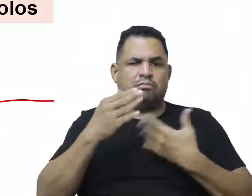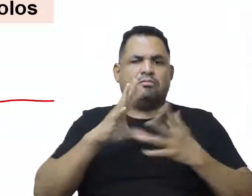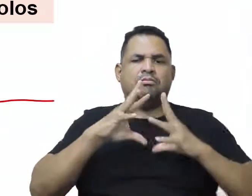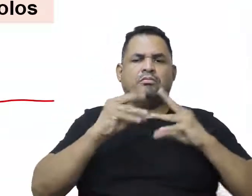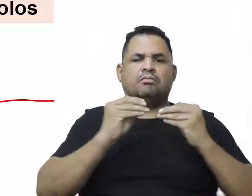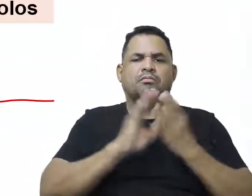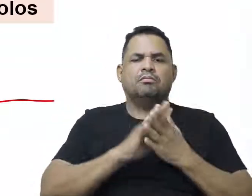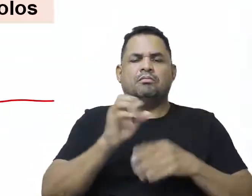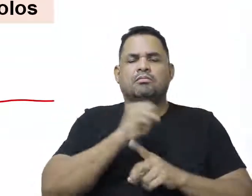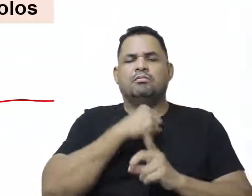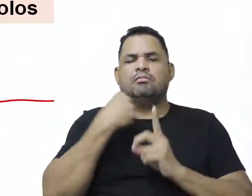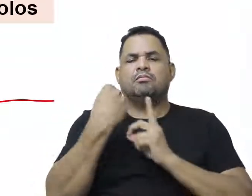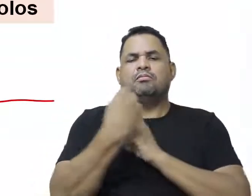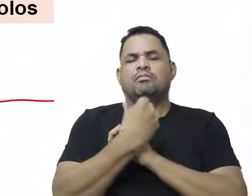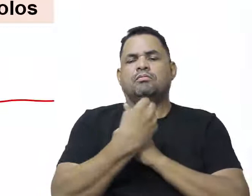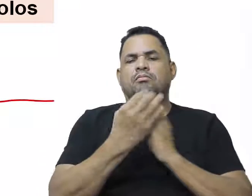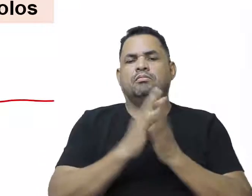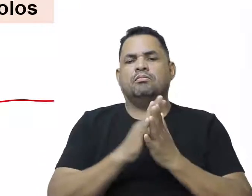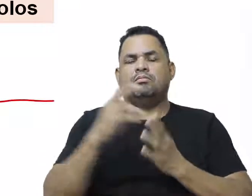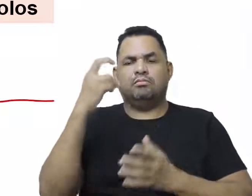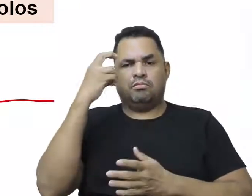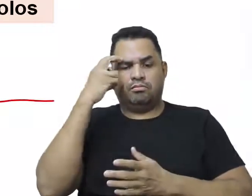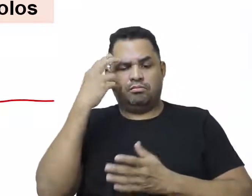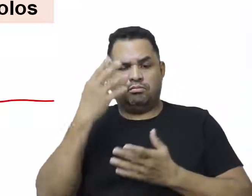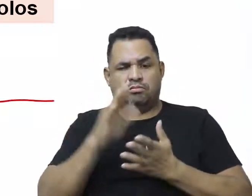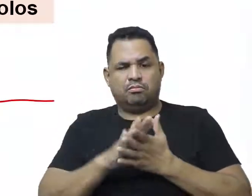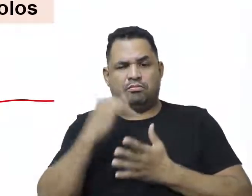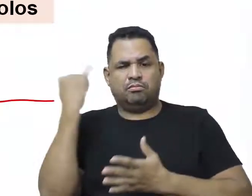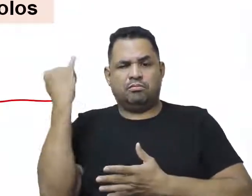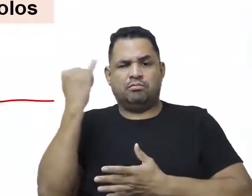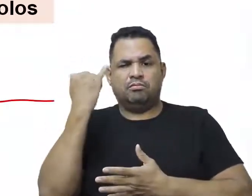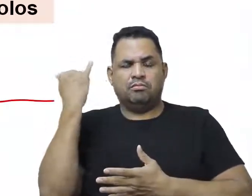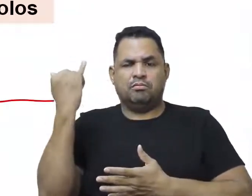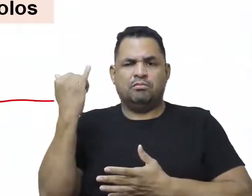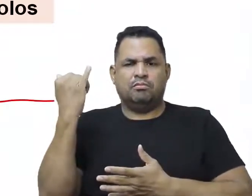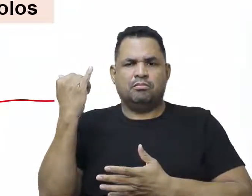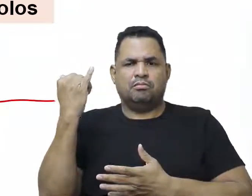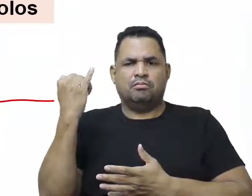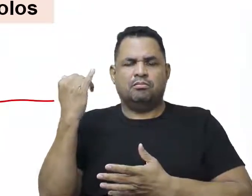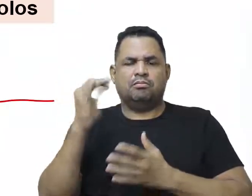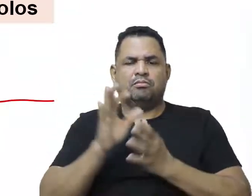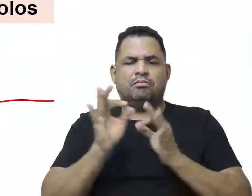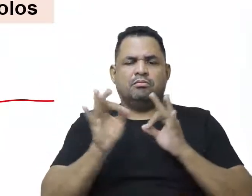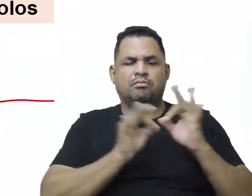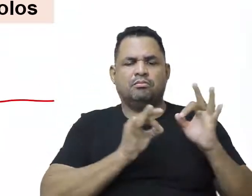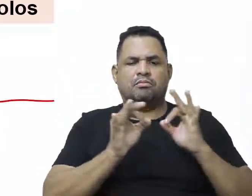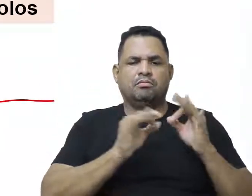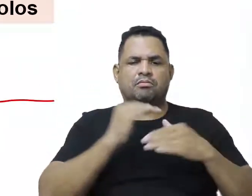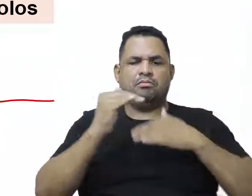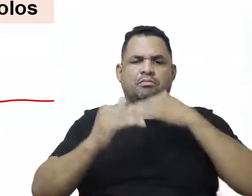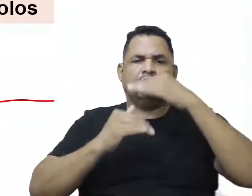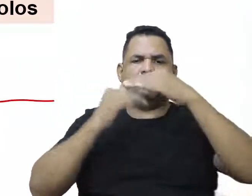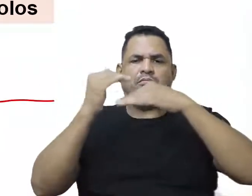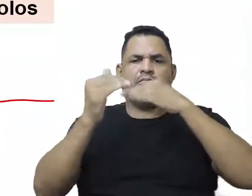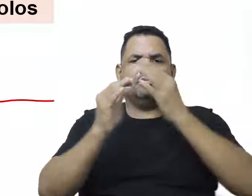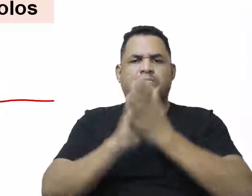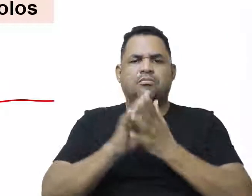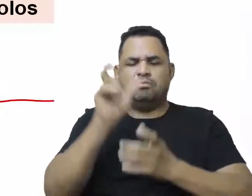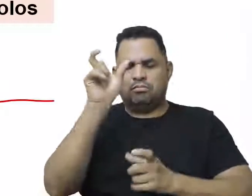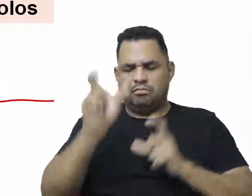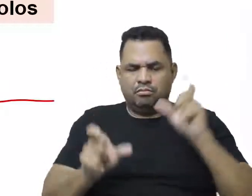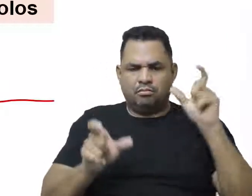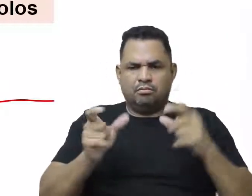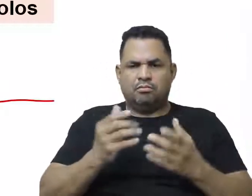todas as sociedades EA cultura ela é muito importante né para a formação e para o desenvolvimento dos